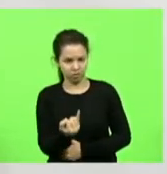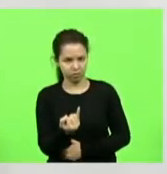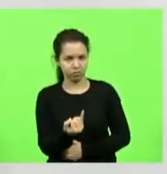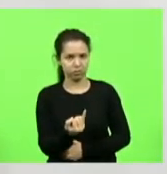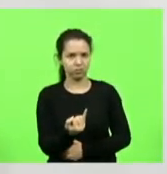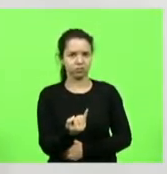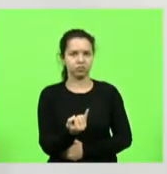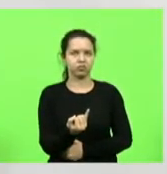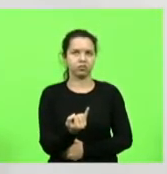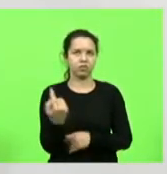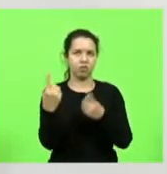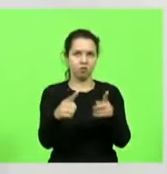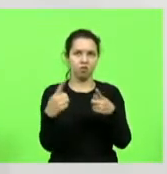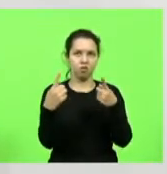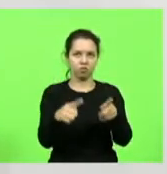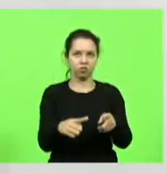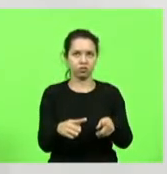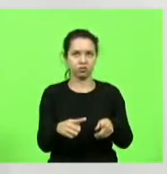Sabe?